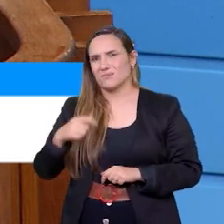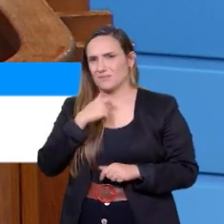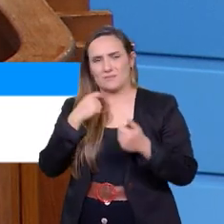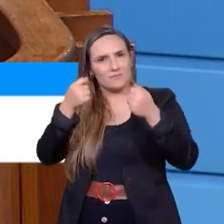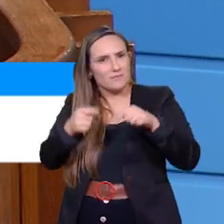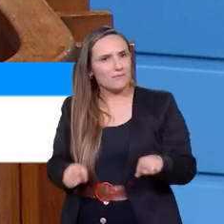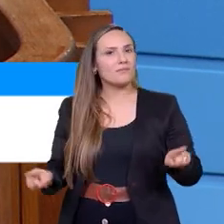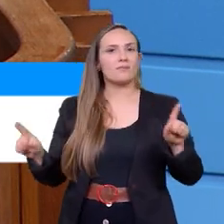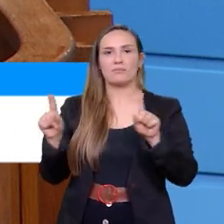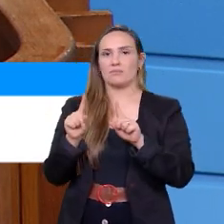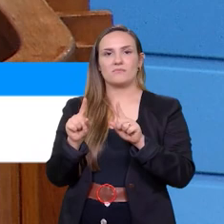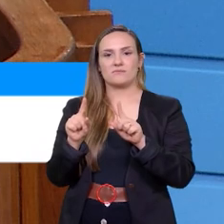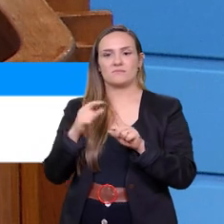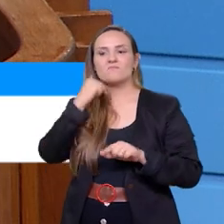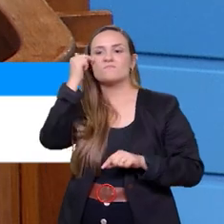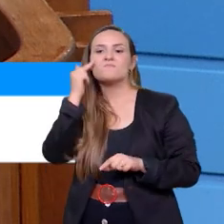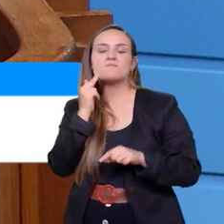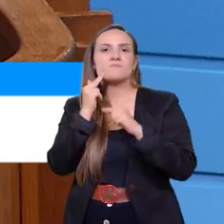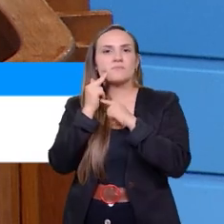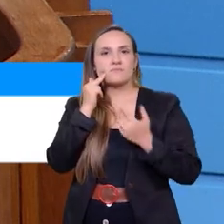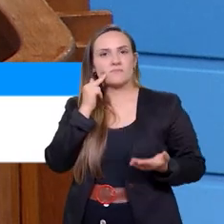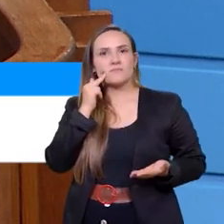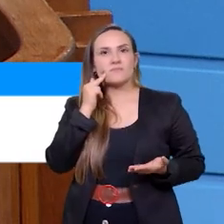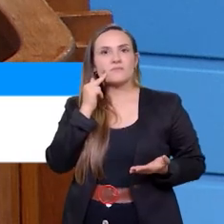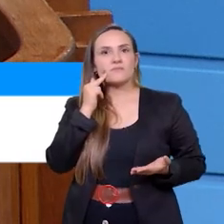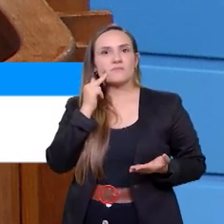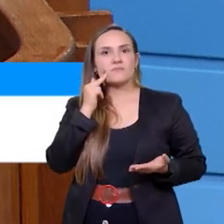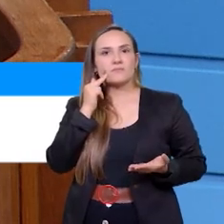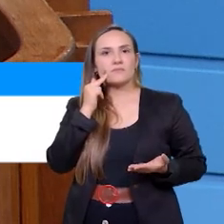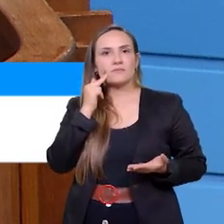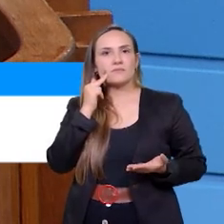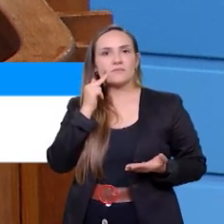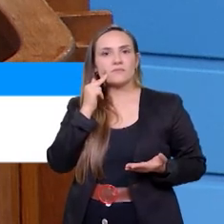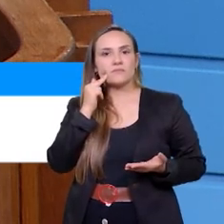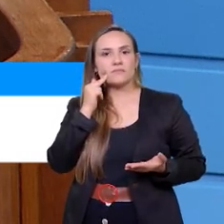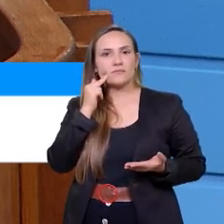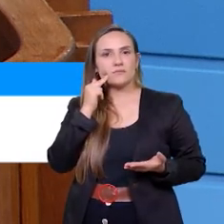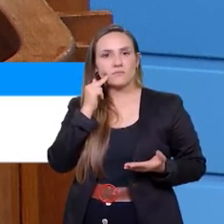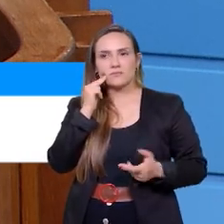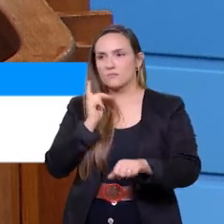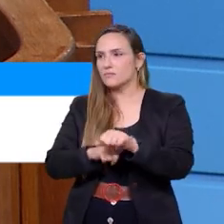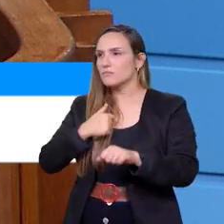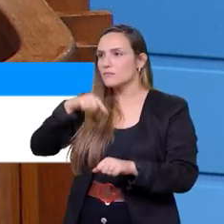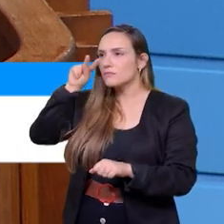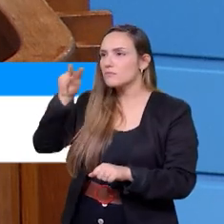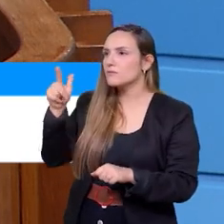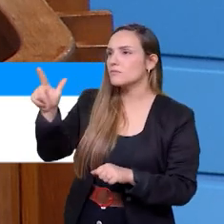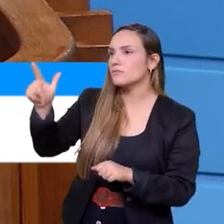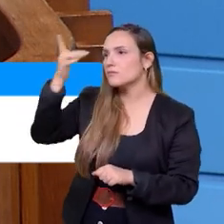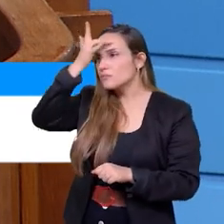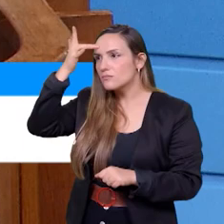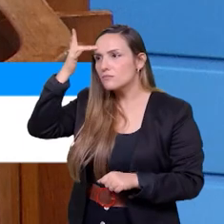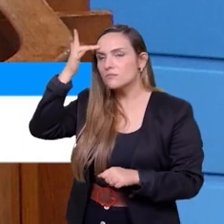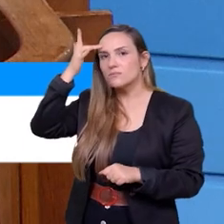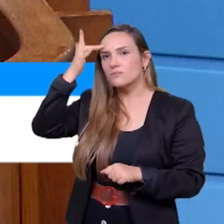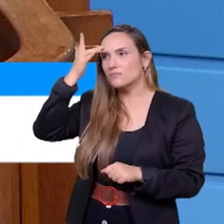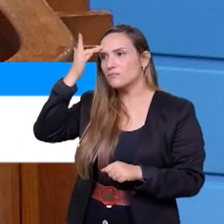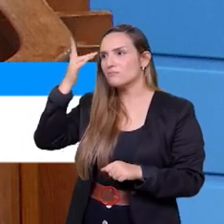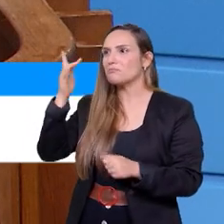eu não preciso ser negro para poder sentir a dor de alguém que é discriminado pela cor da sua pele